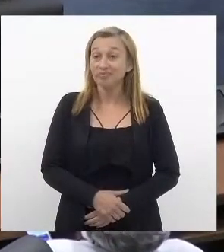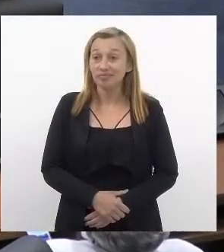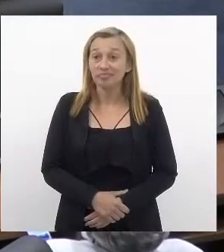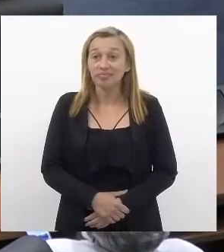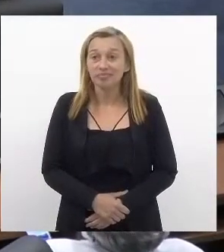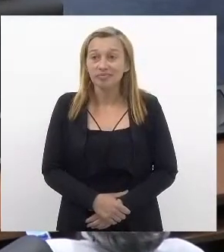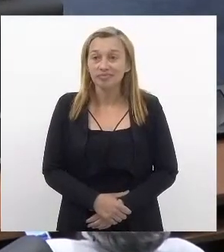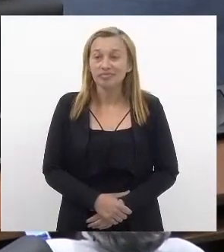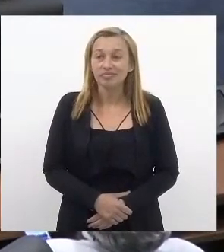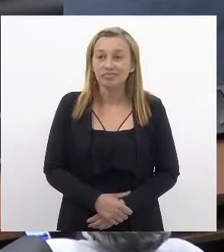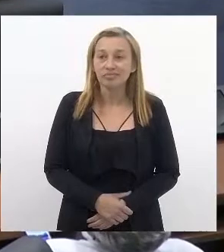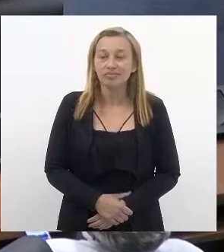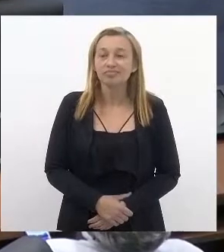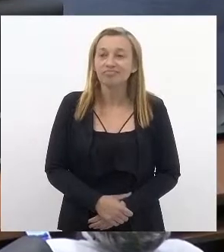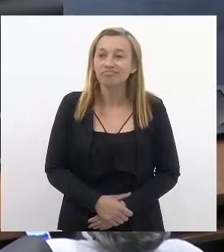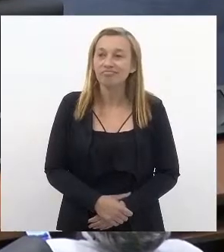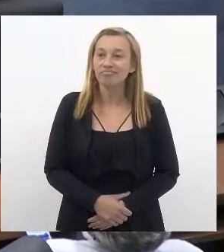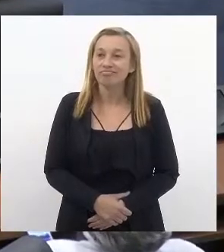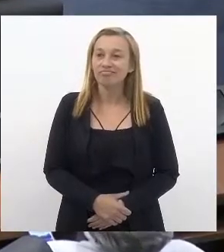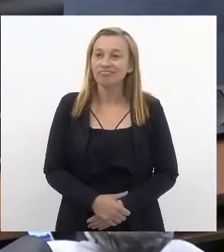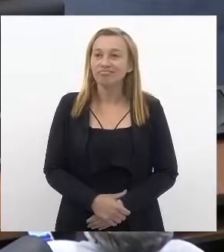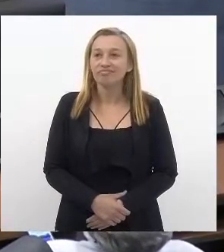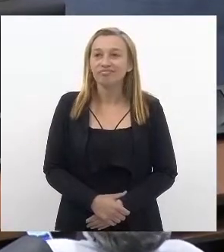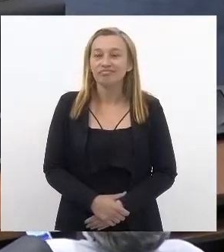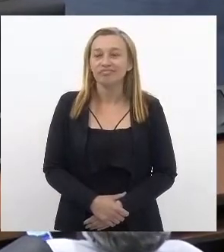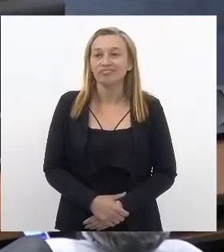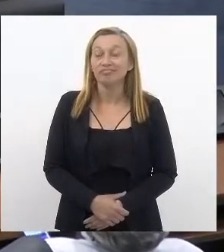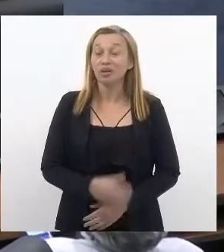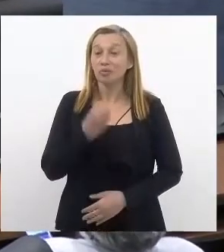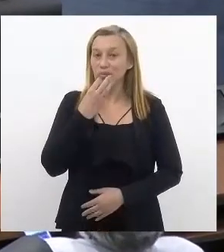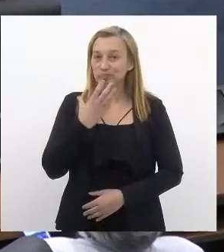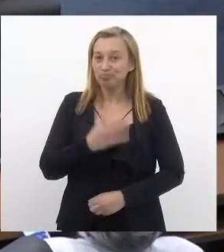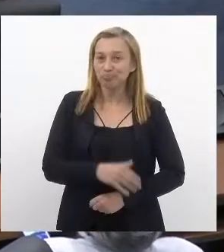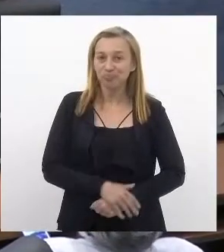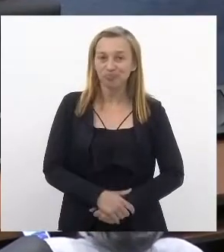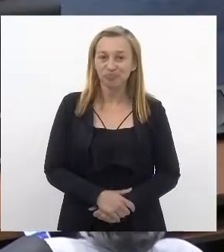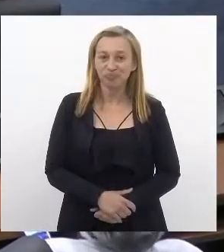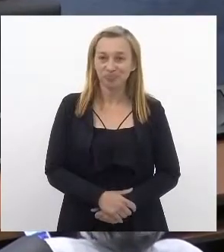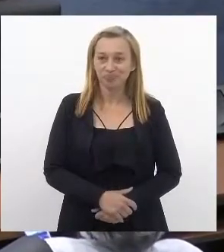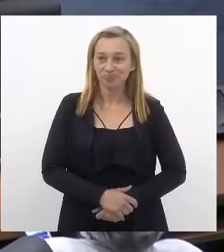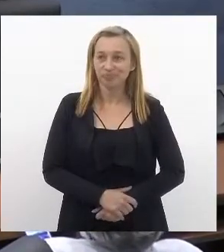mais chique que ele tinha. Bom,